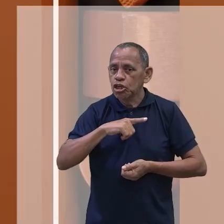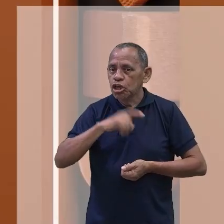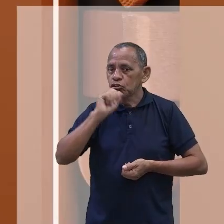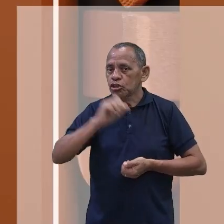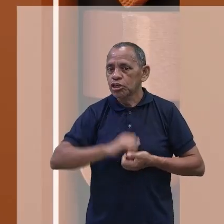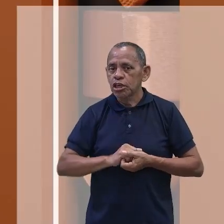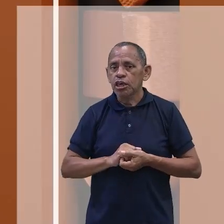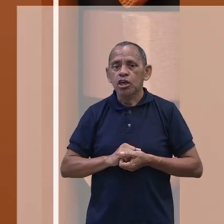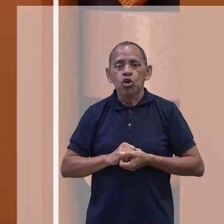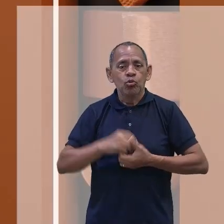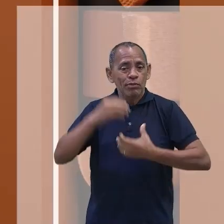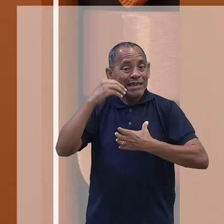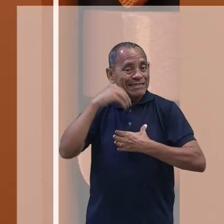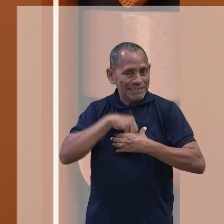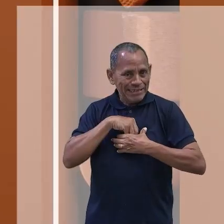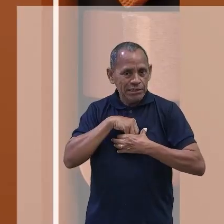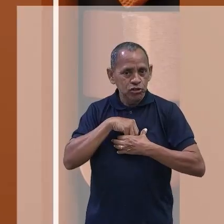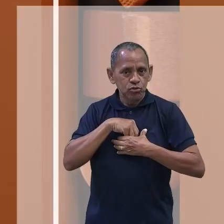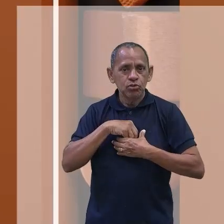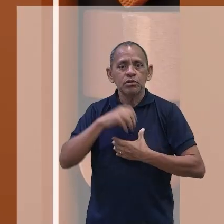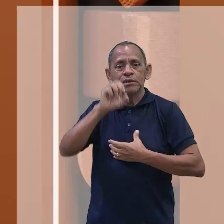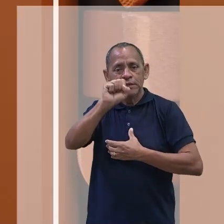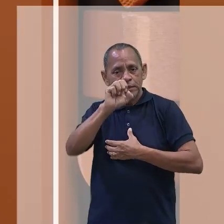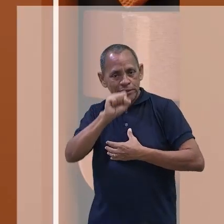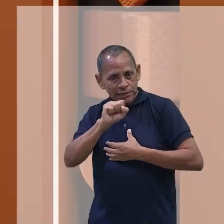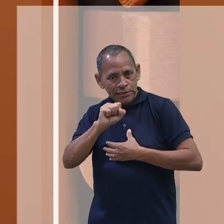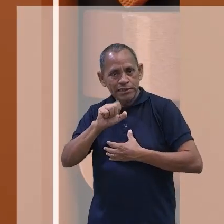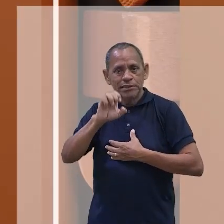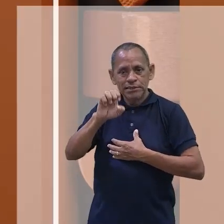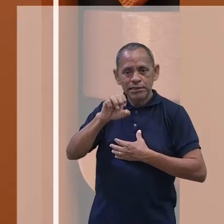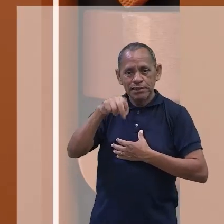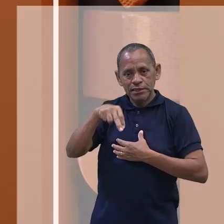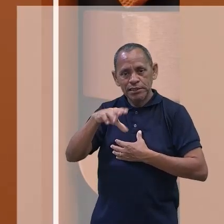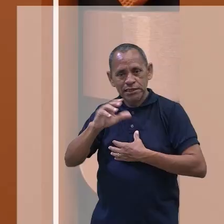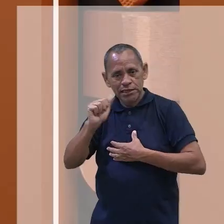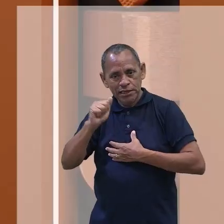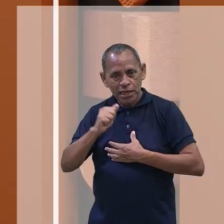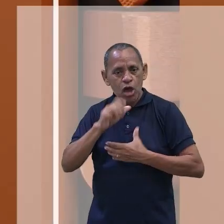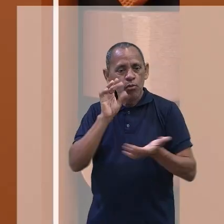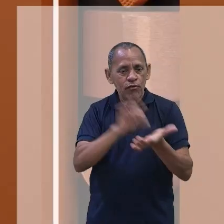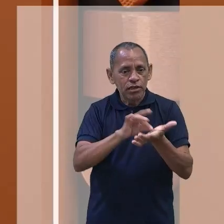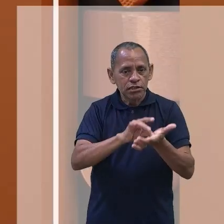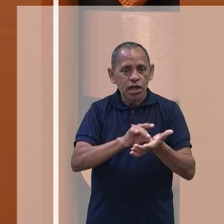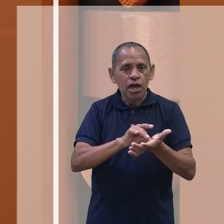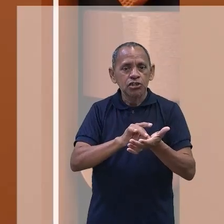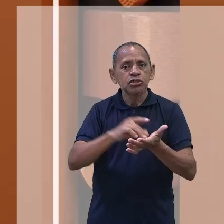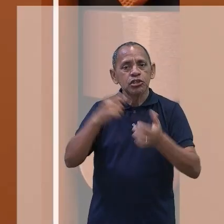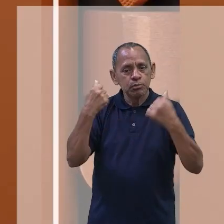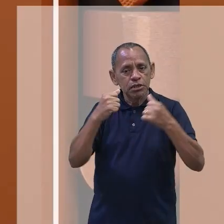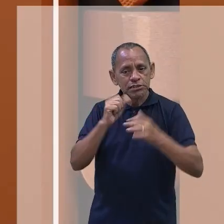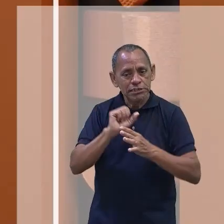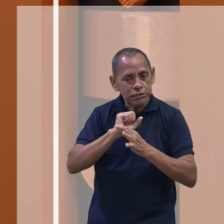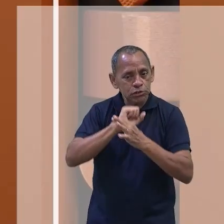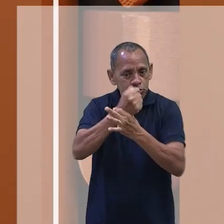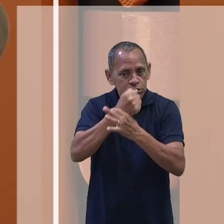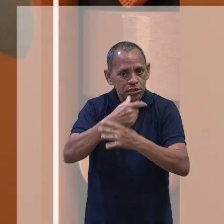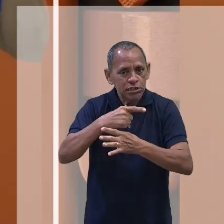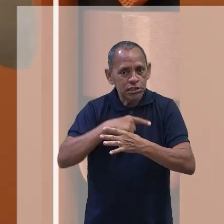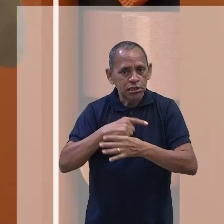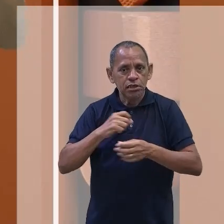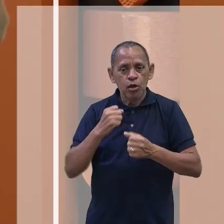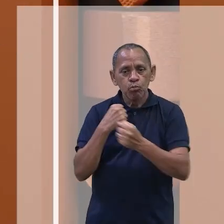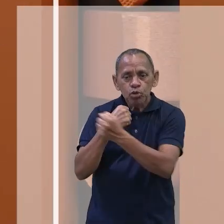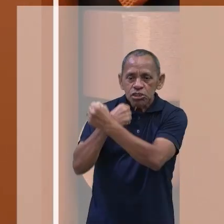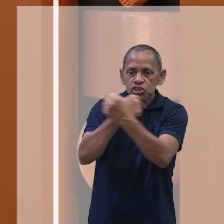uma essência, existe uma verdade e que ela precisa ser preservada. Então, é essa talvez a